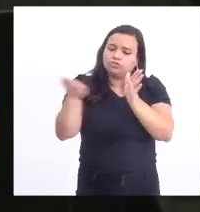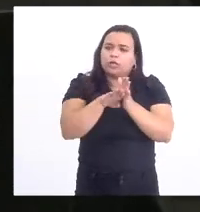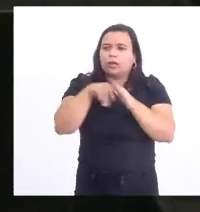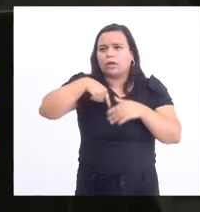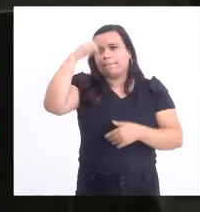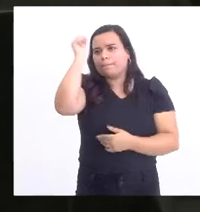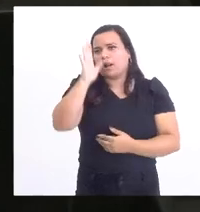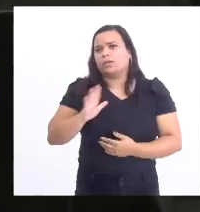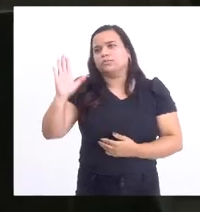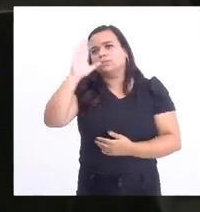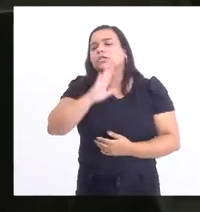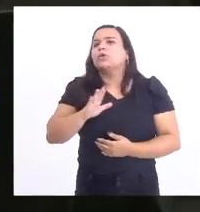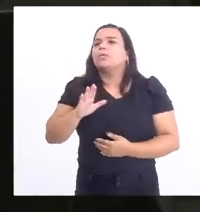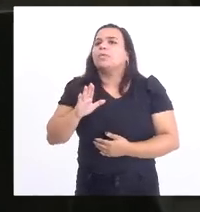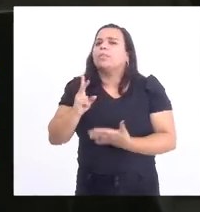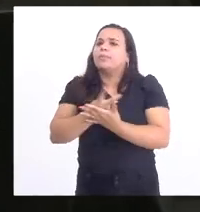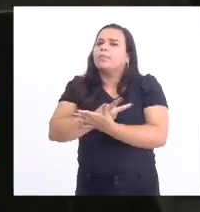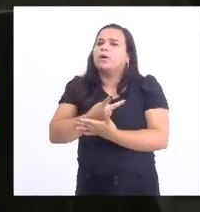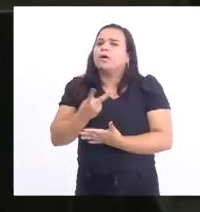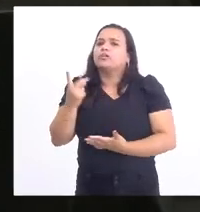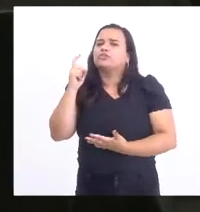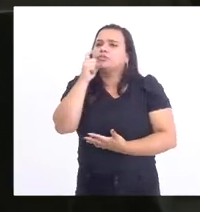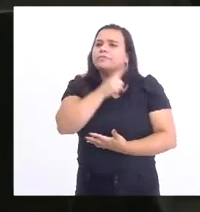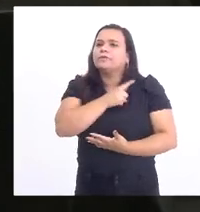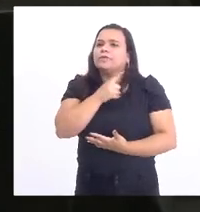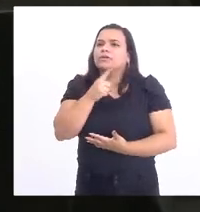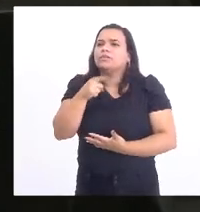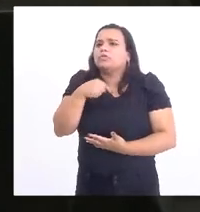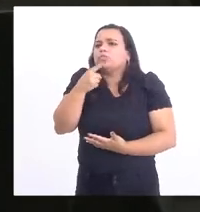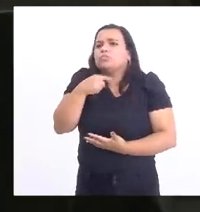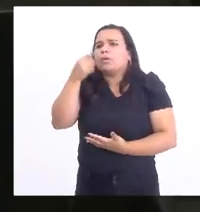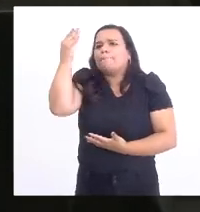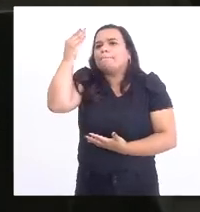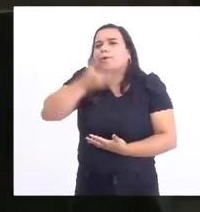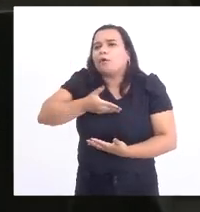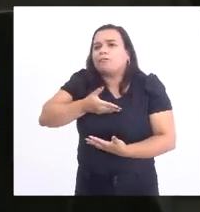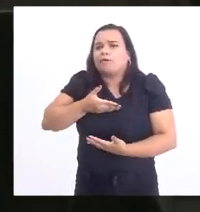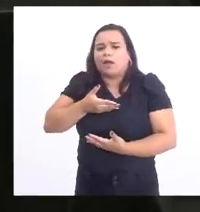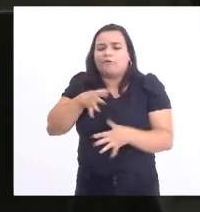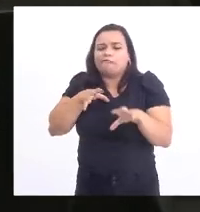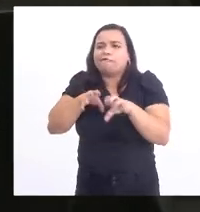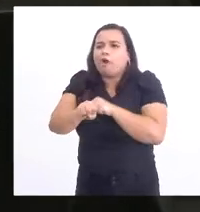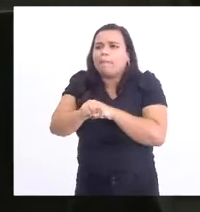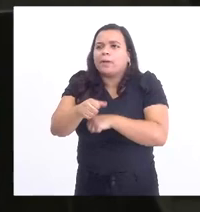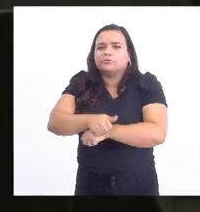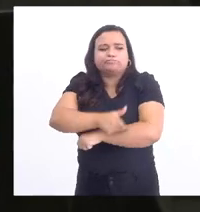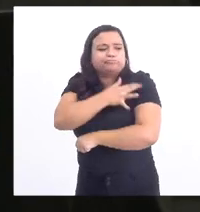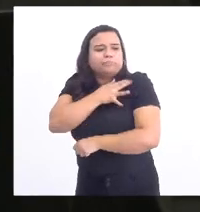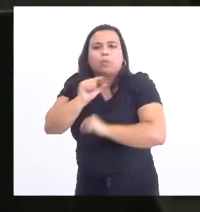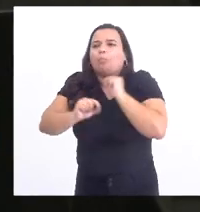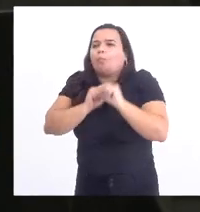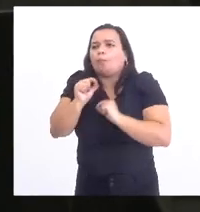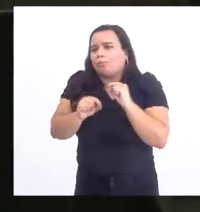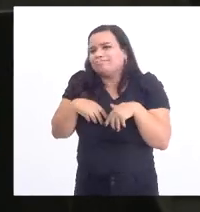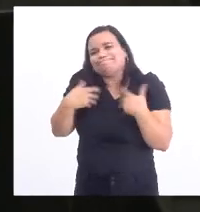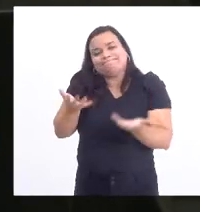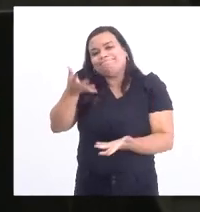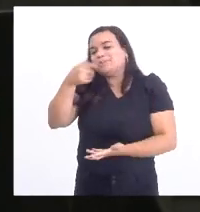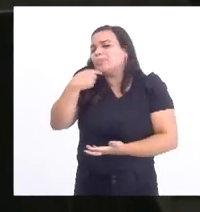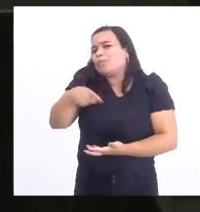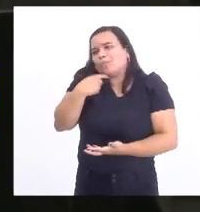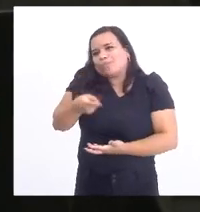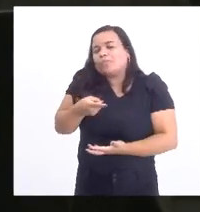país, por exemplo, com a dificuldade de comprovar a sua escolarização. O dado coletado